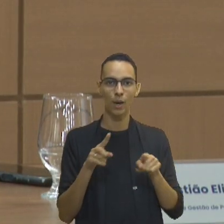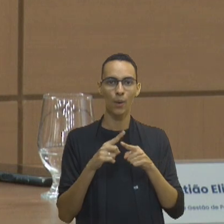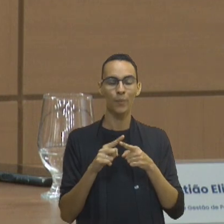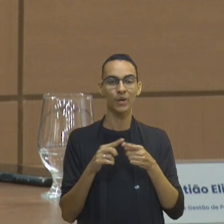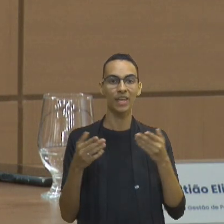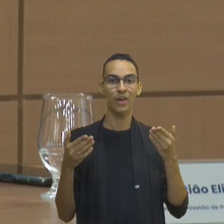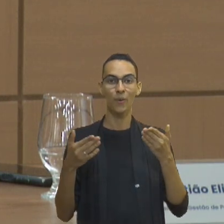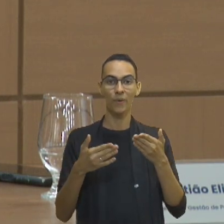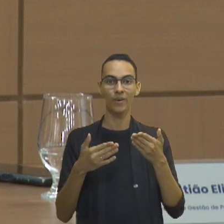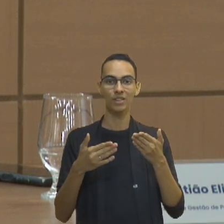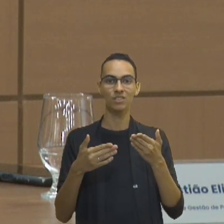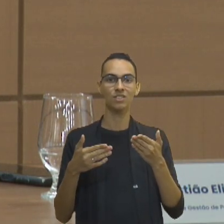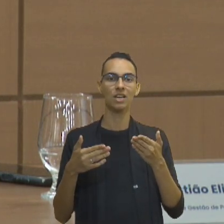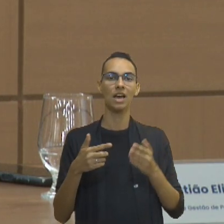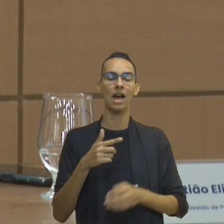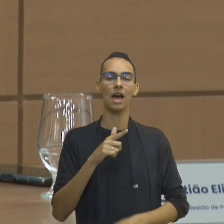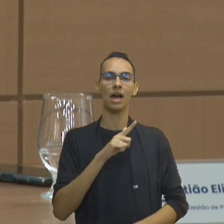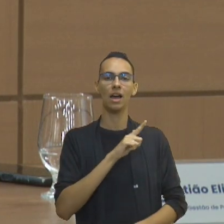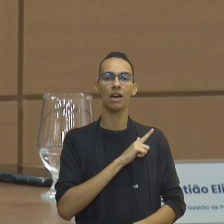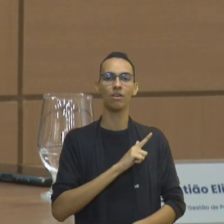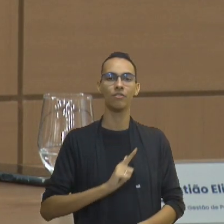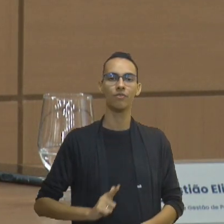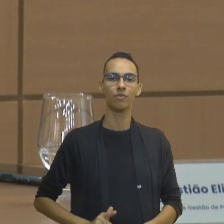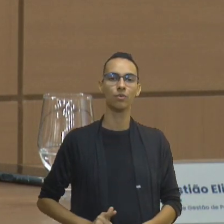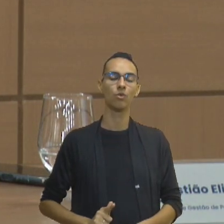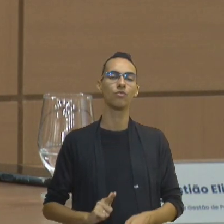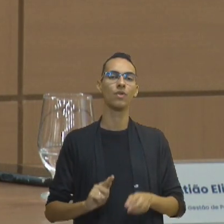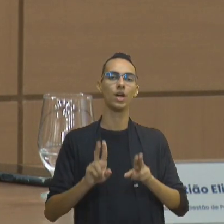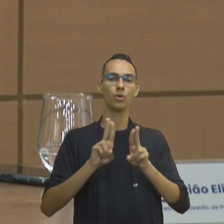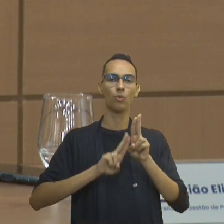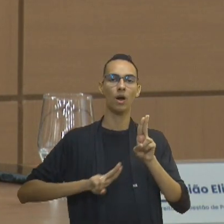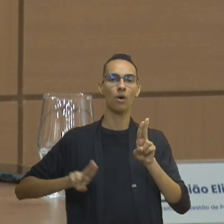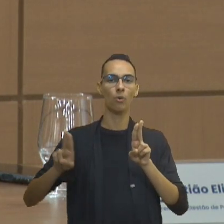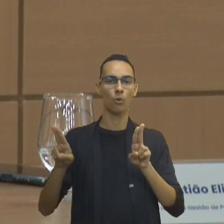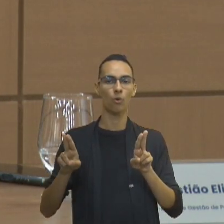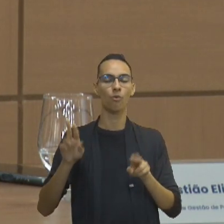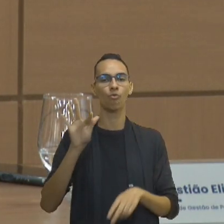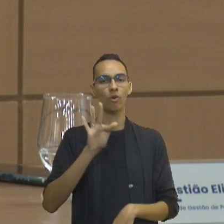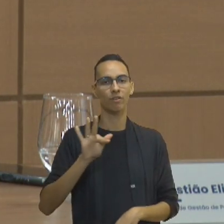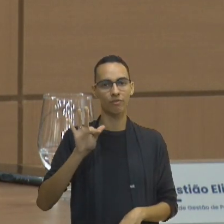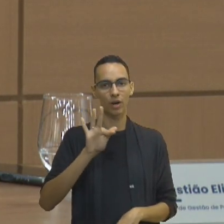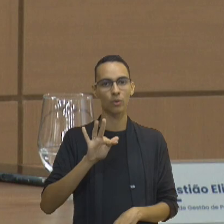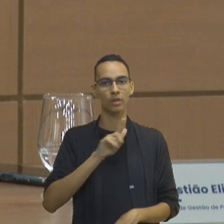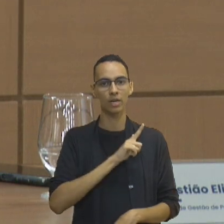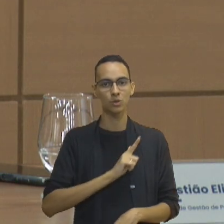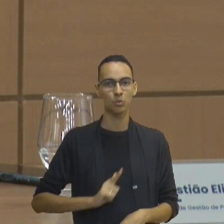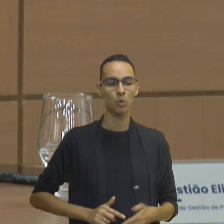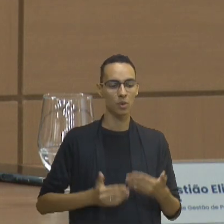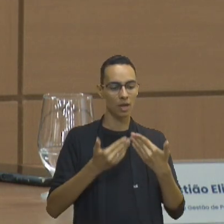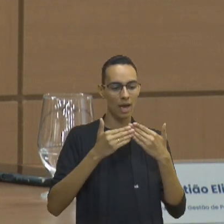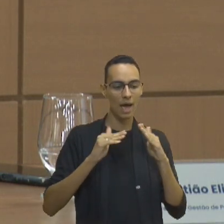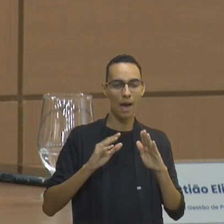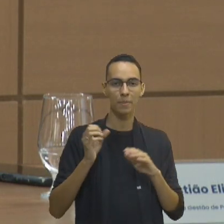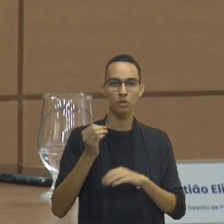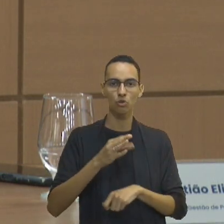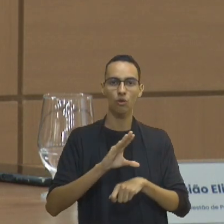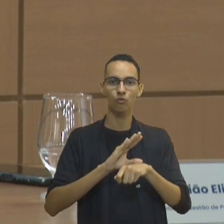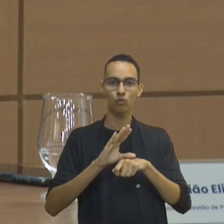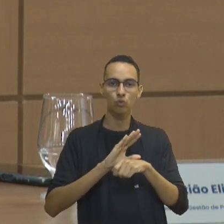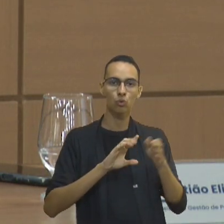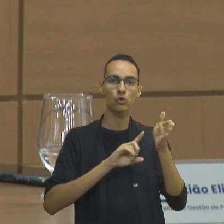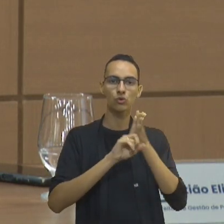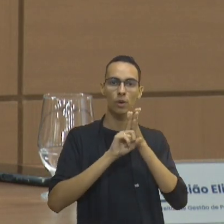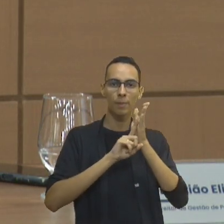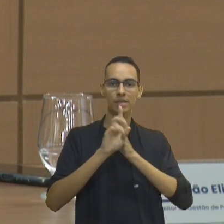ela só expande. Por quê? Porque ela expande em qualidade. Então, são abertos novos cursos, as pesquisas avançam, projetos